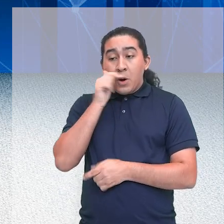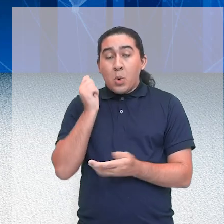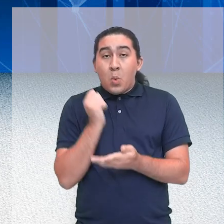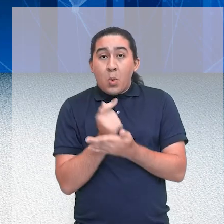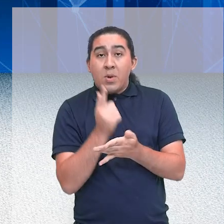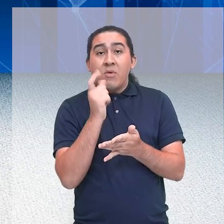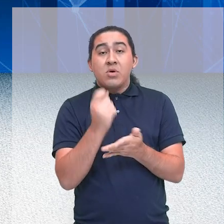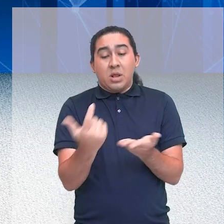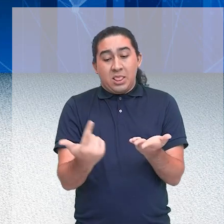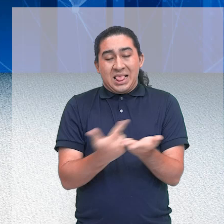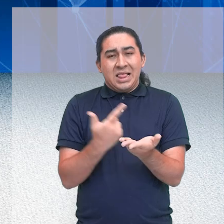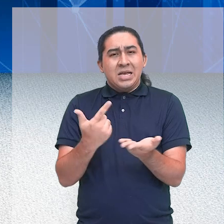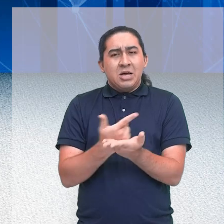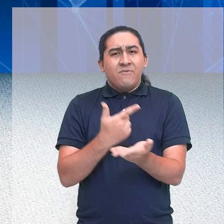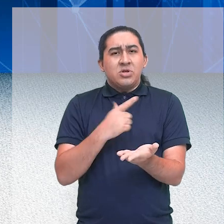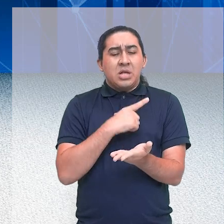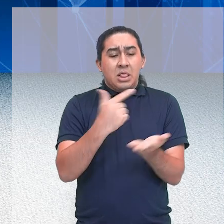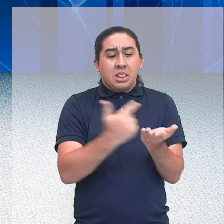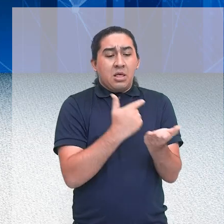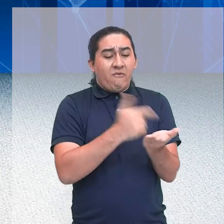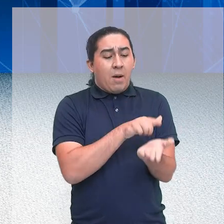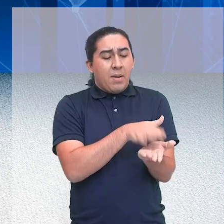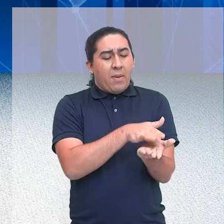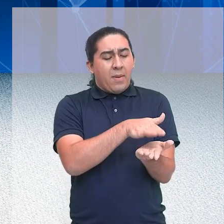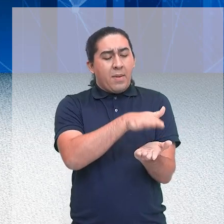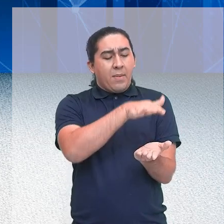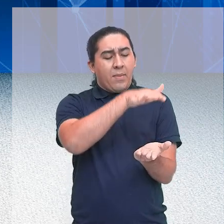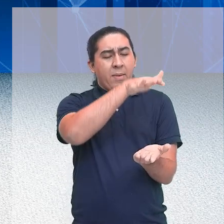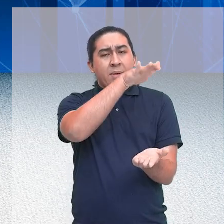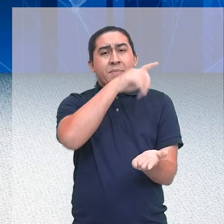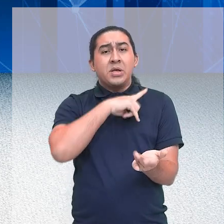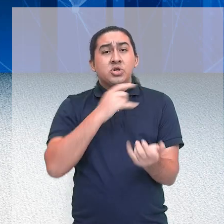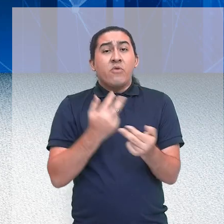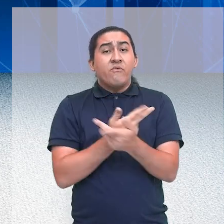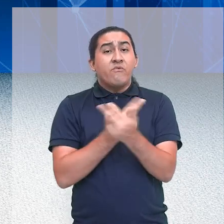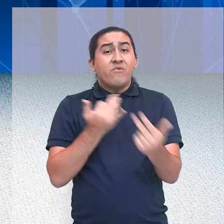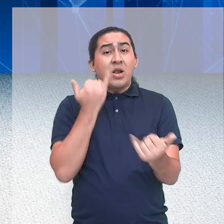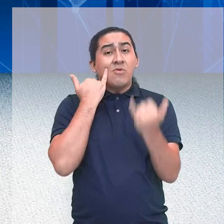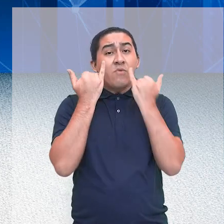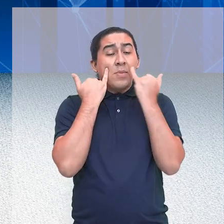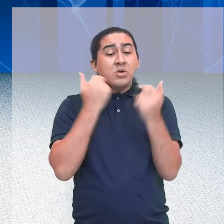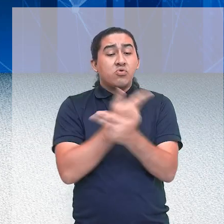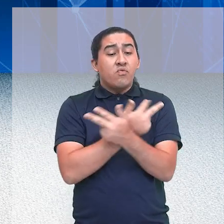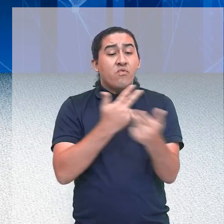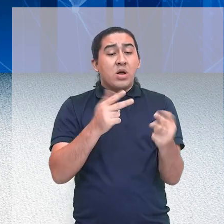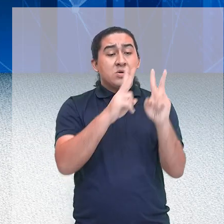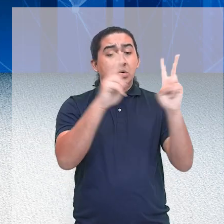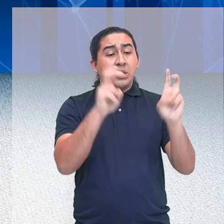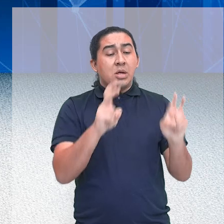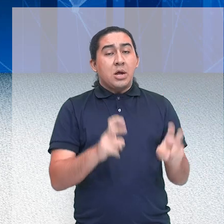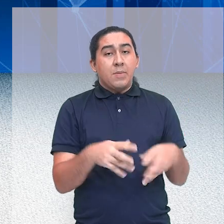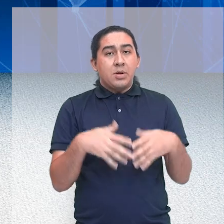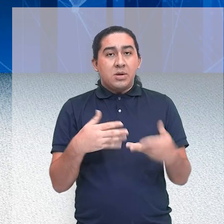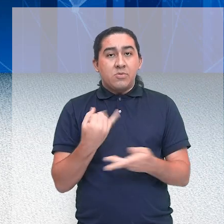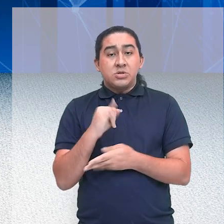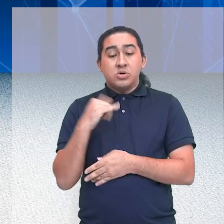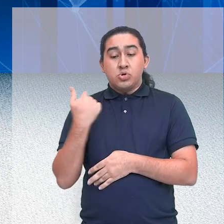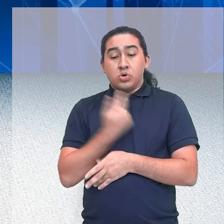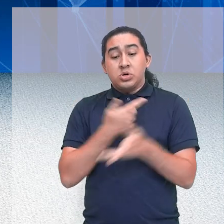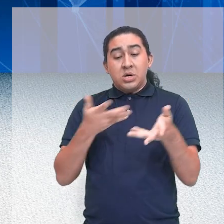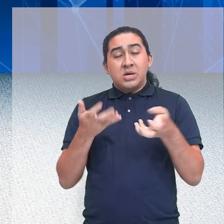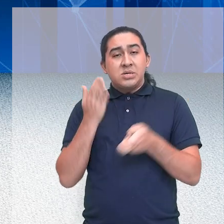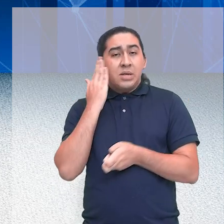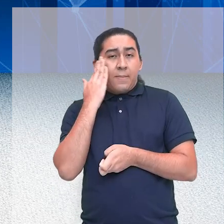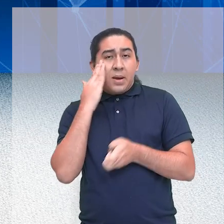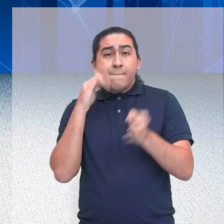enciclopédias, né, que eram vários livros ali que vinham trazendo várias informações de diversos assuntos. Então, quando a gente queria